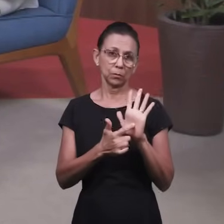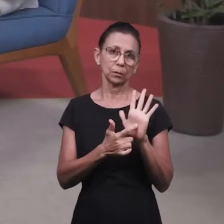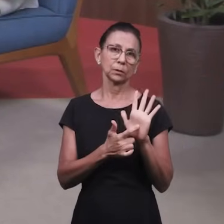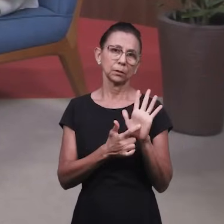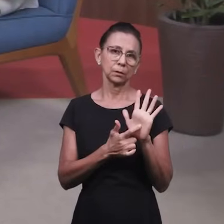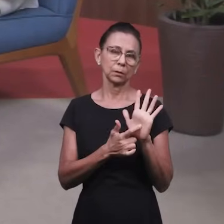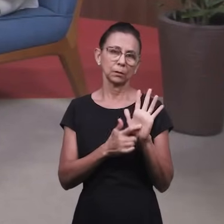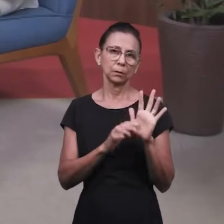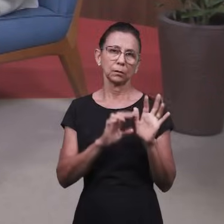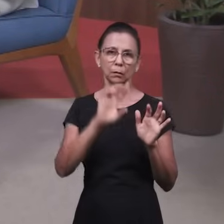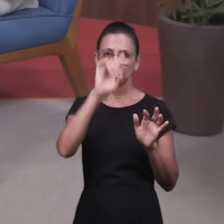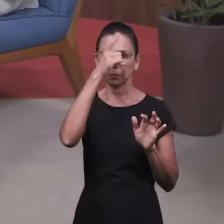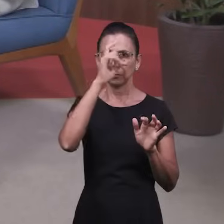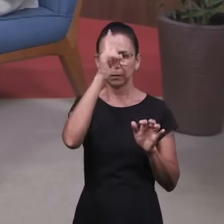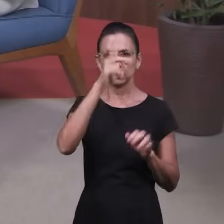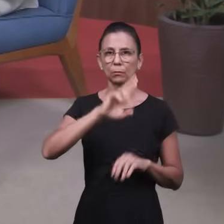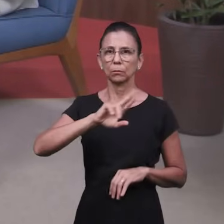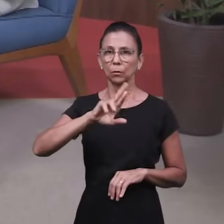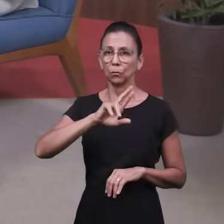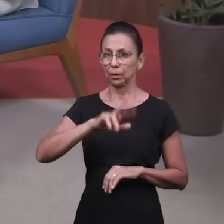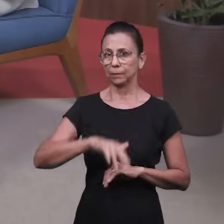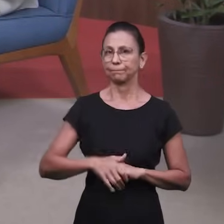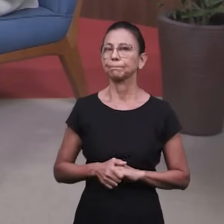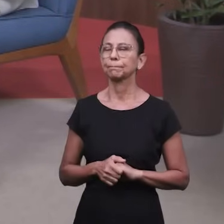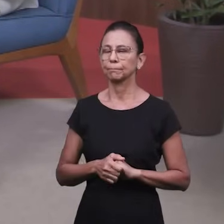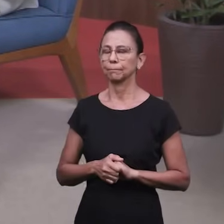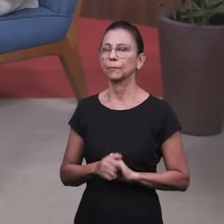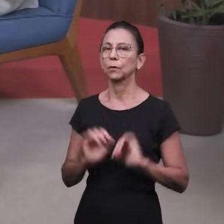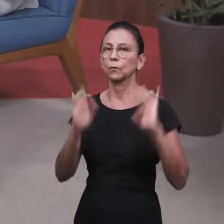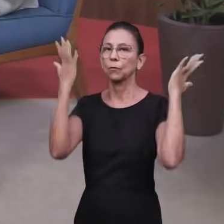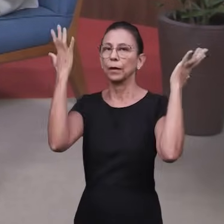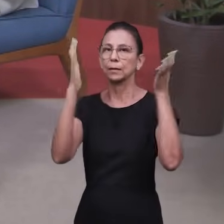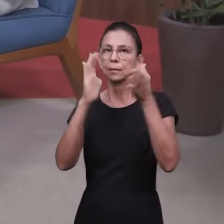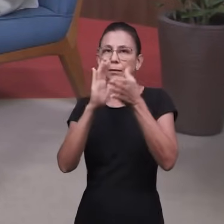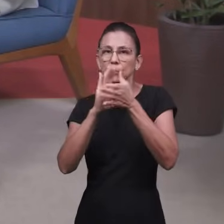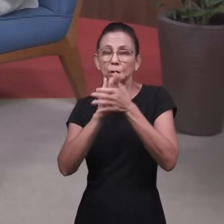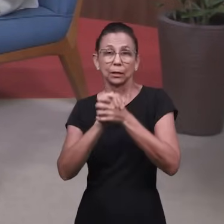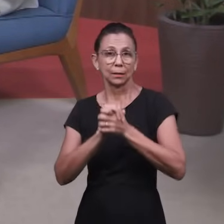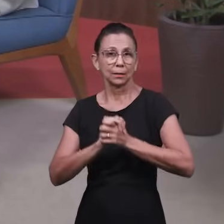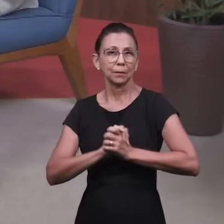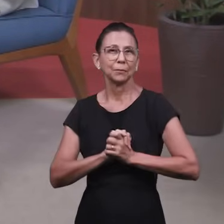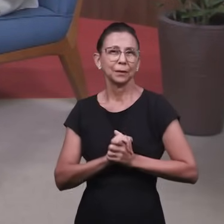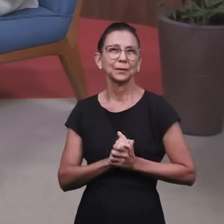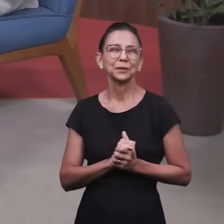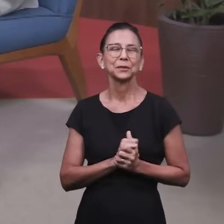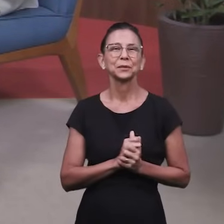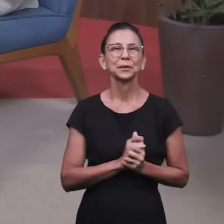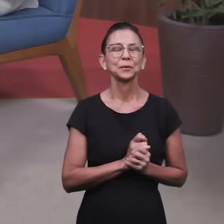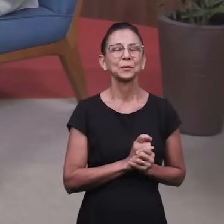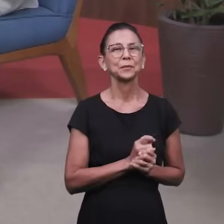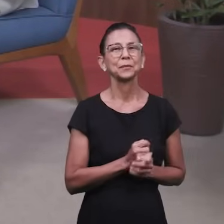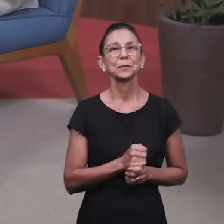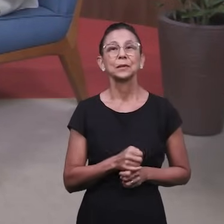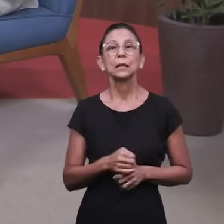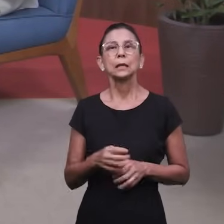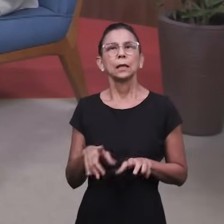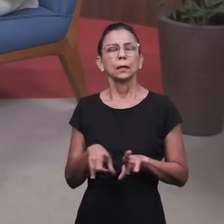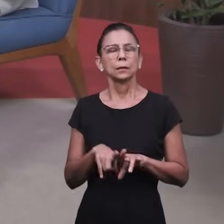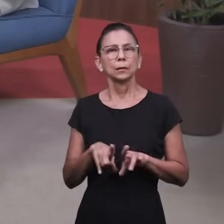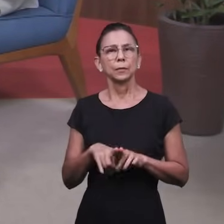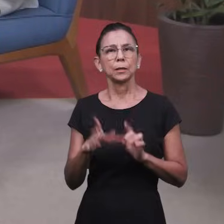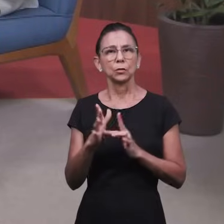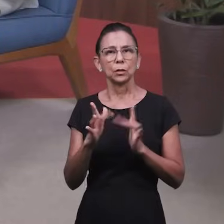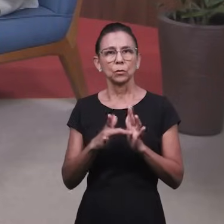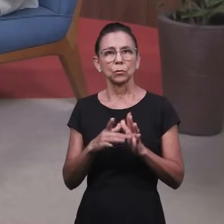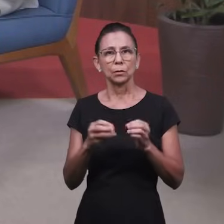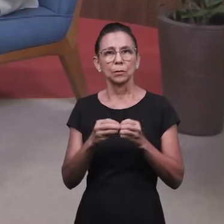mas não do livro. Nós estamos falando de um casamento, né? As bodas eram as festas das bodas, inclusive o primeiro milagre